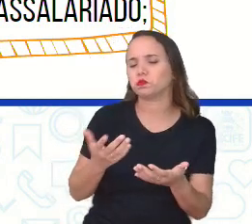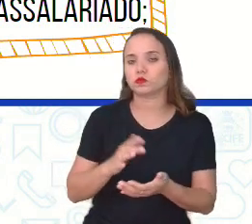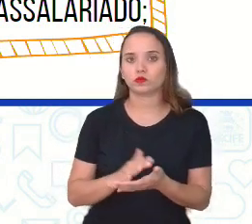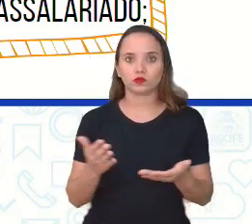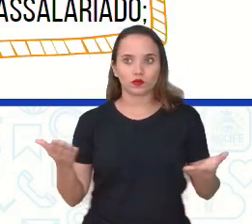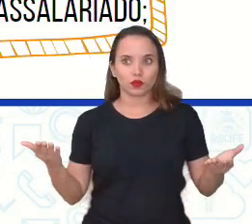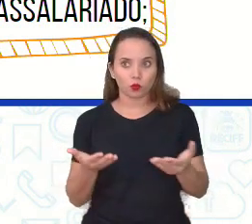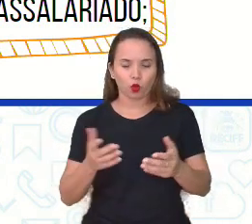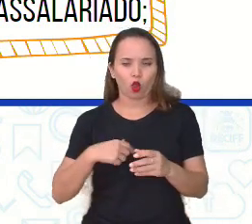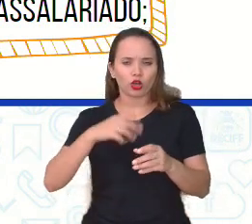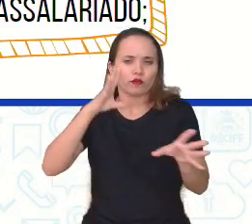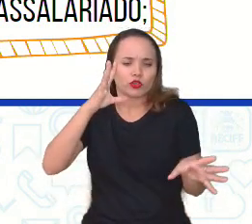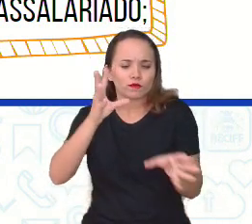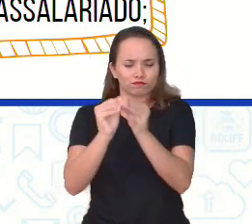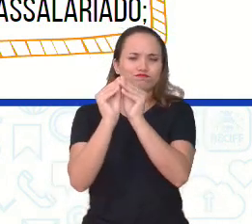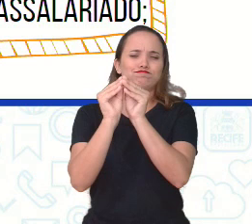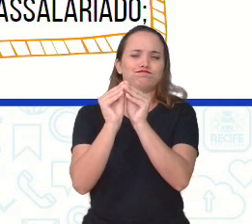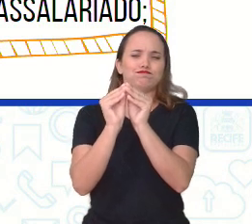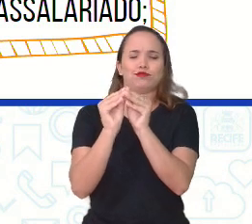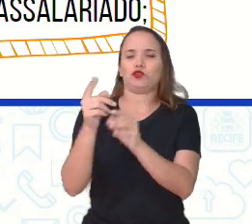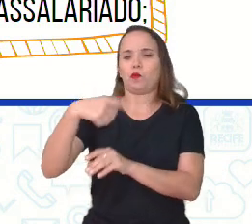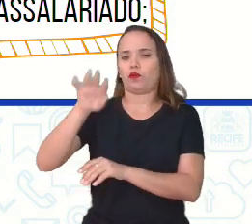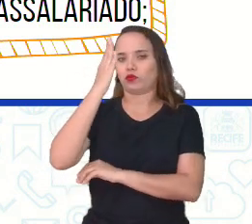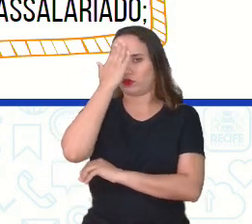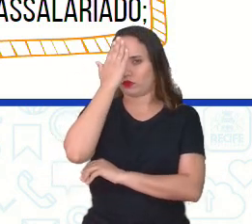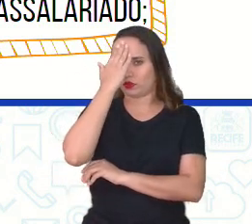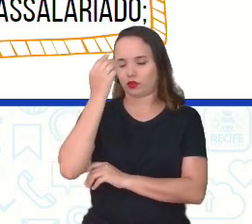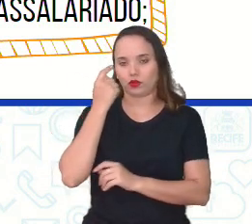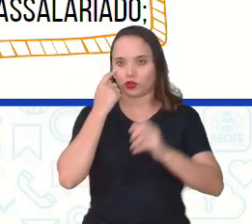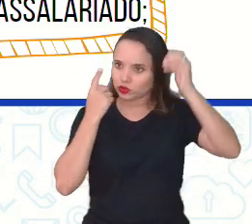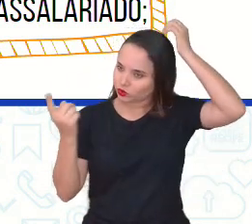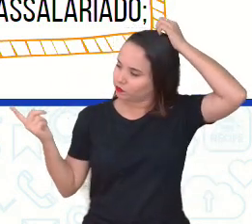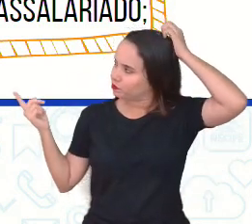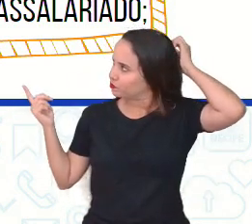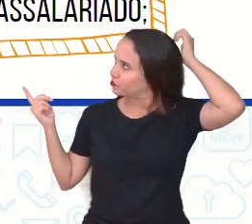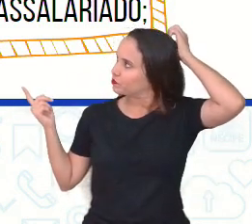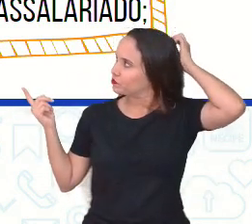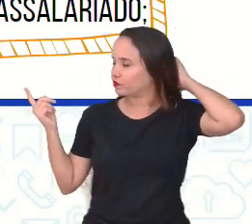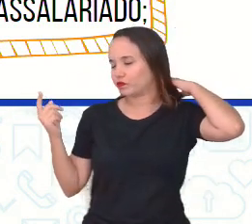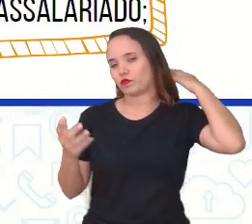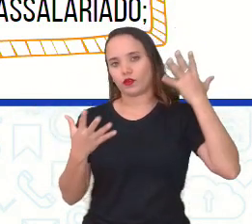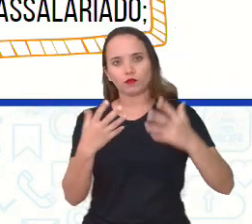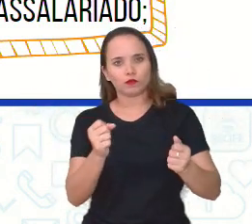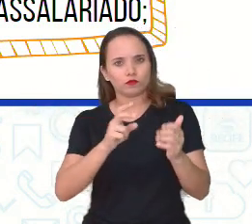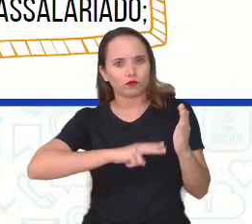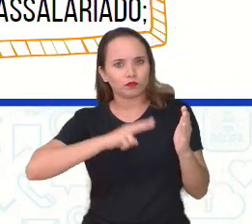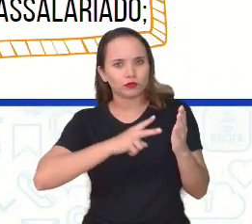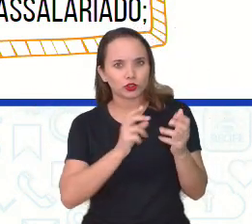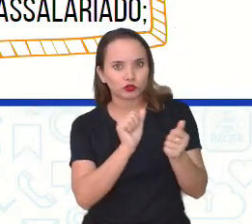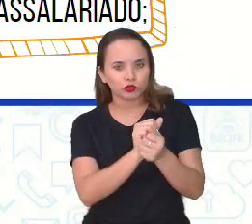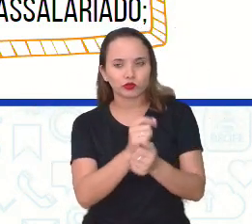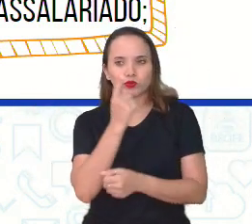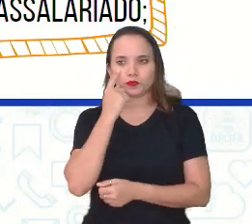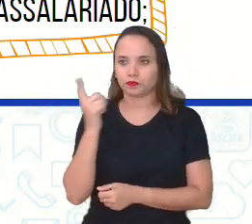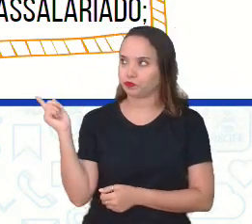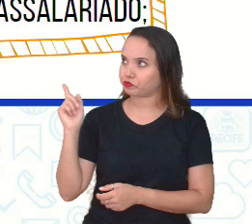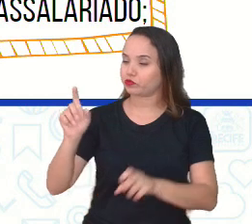uma versão bem sintética disso aí para vocês, tá? Então, lendo junto aqui, capitalismo é um